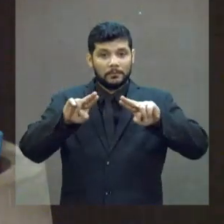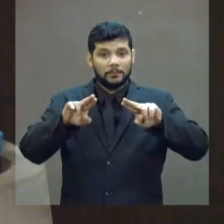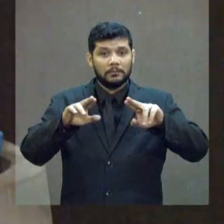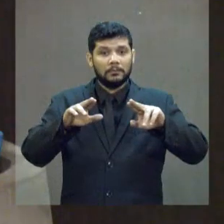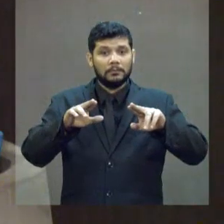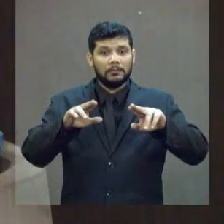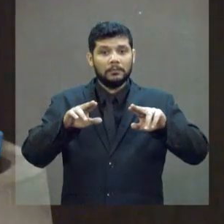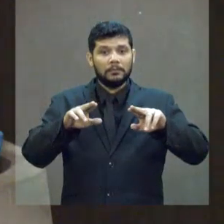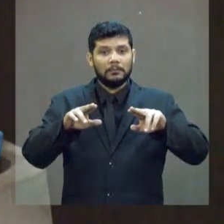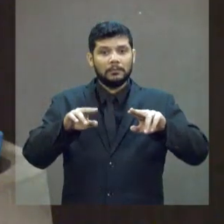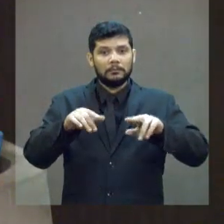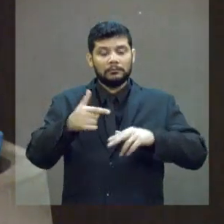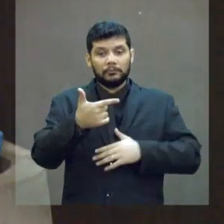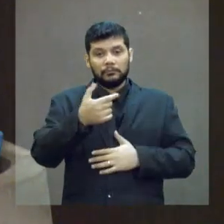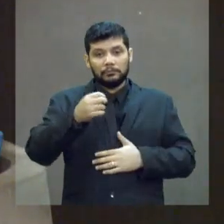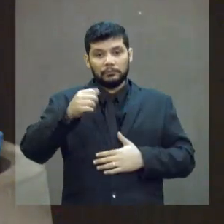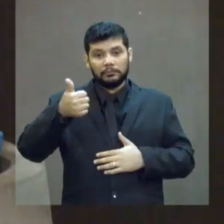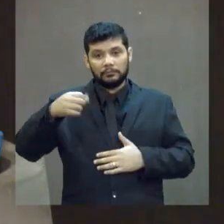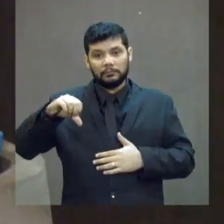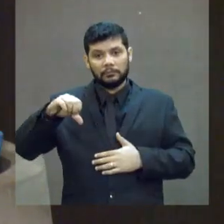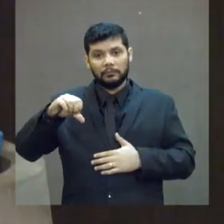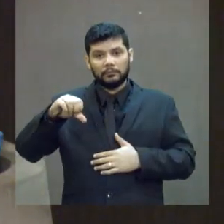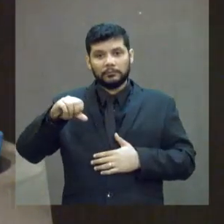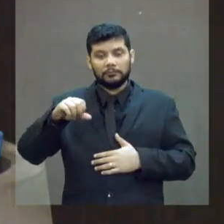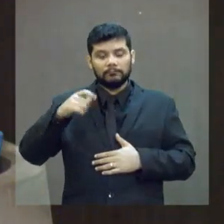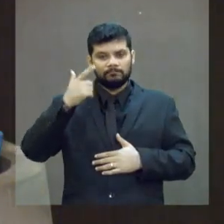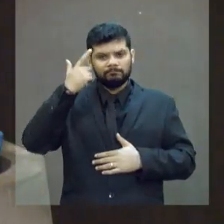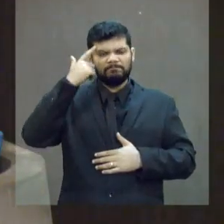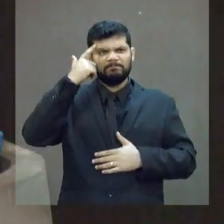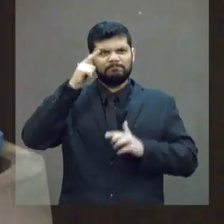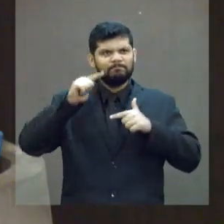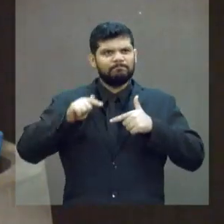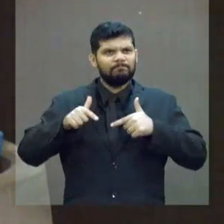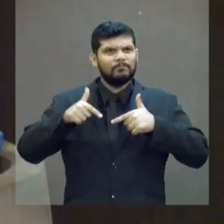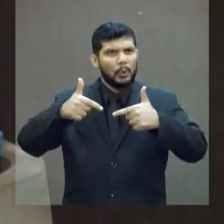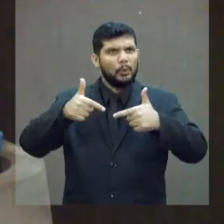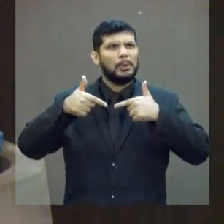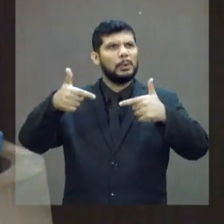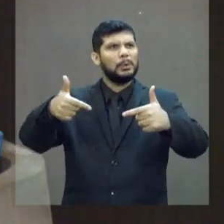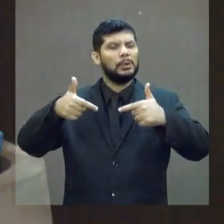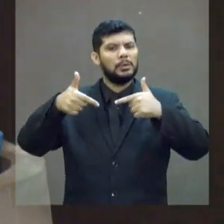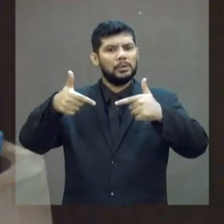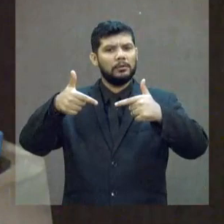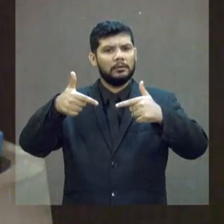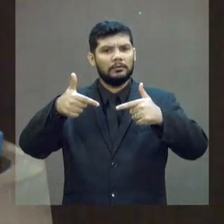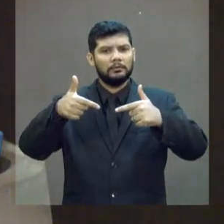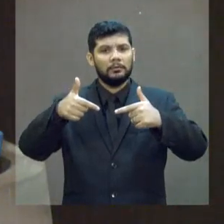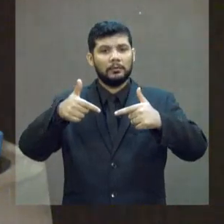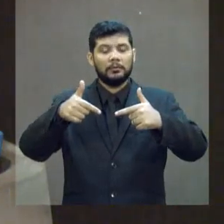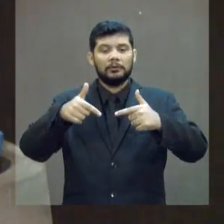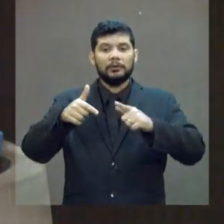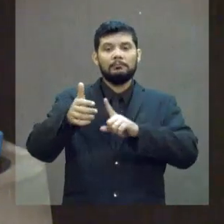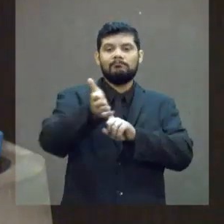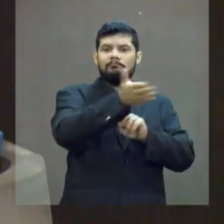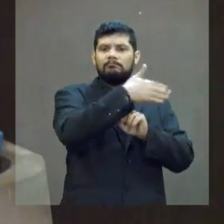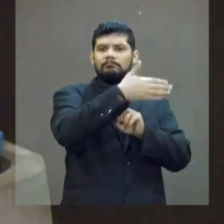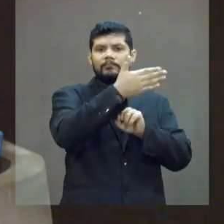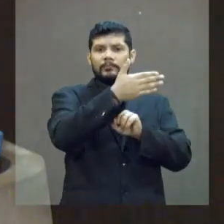2019, escolhe como a bandeira importante para o Dia Internacional da Pessoa com